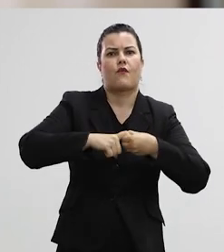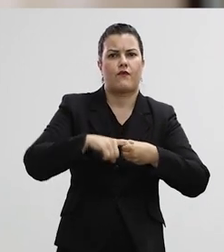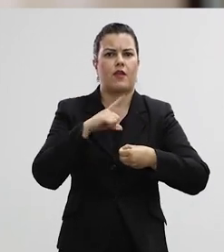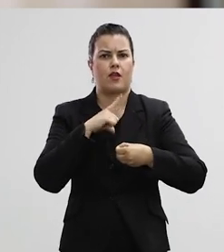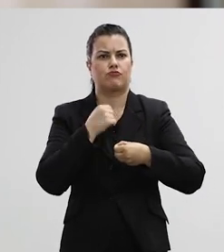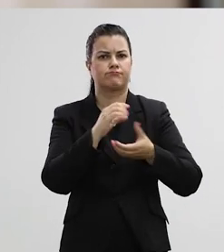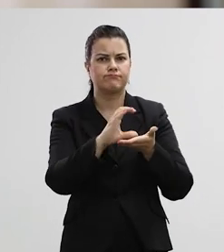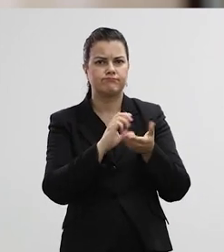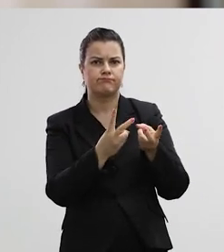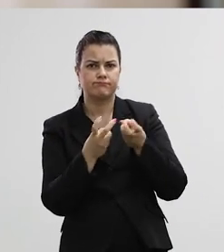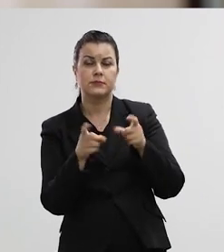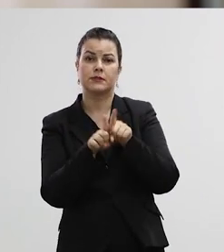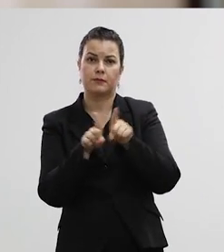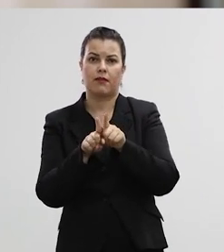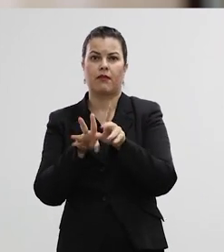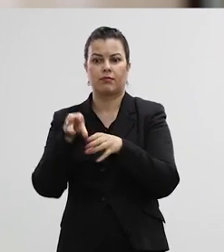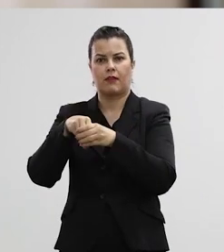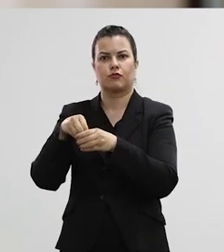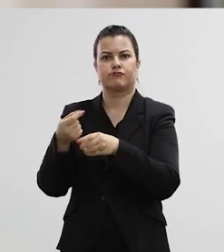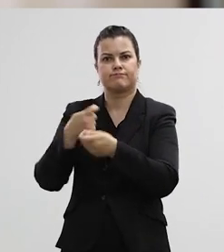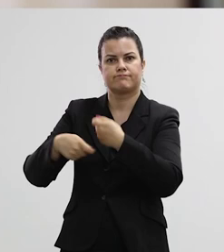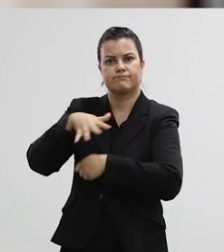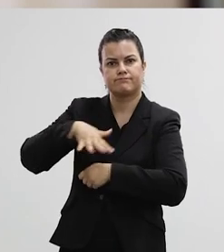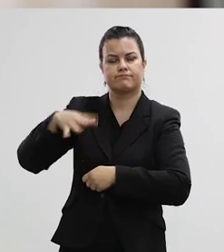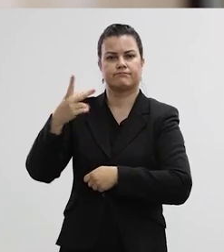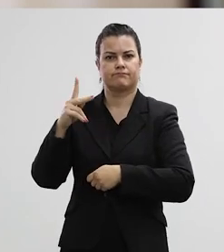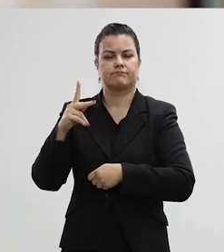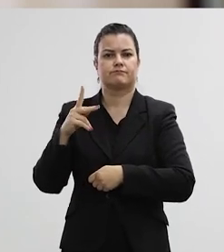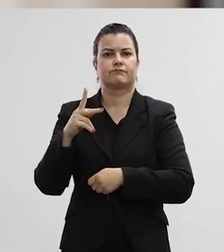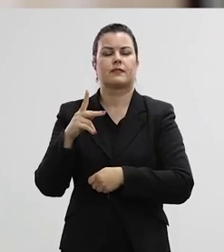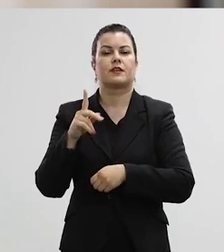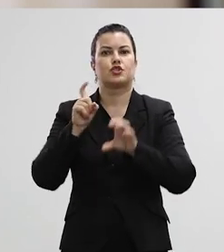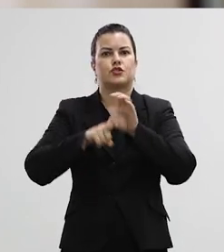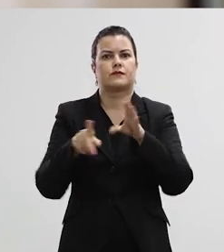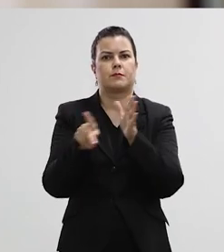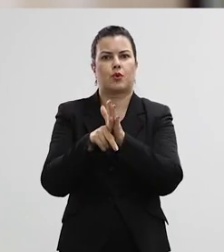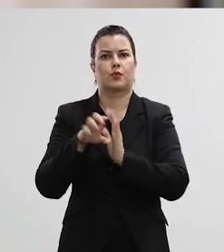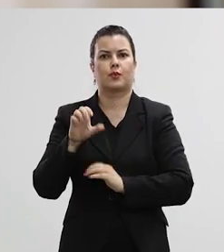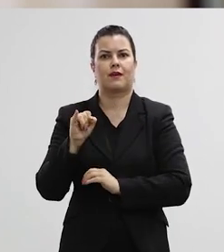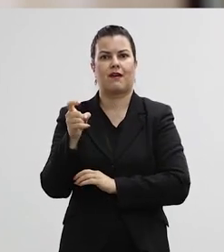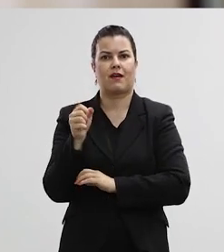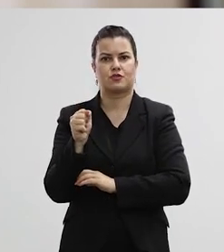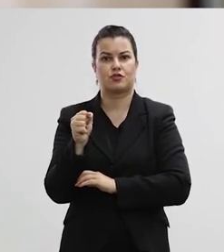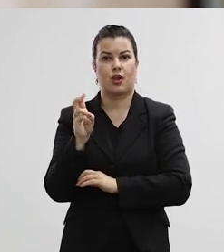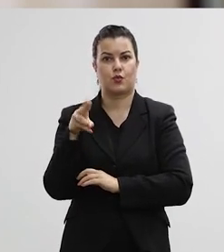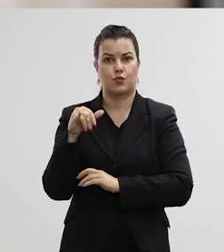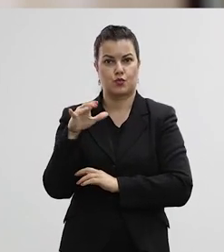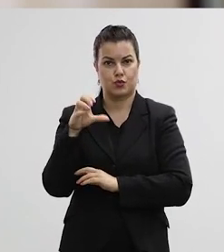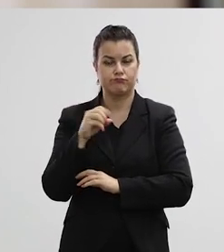recursos de convênios e Fundos do Poder Executivo a dívida do caixa único é originada da utilização